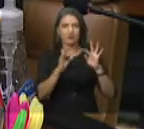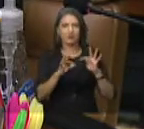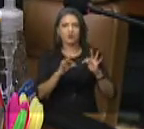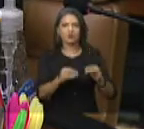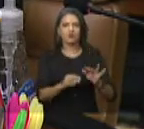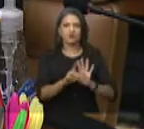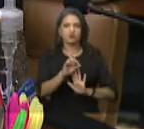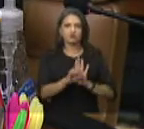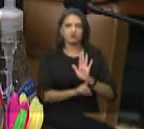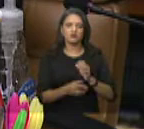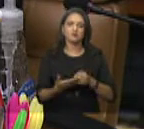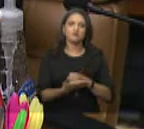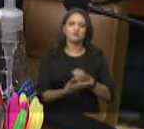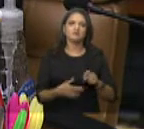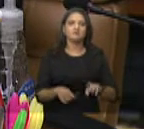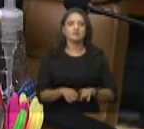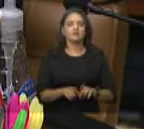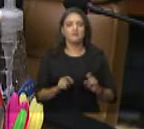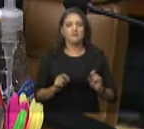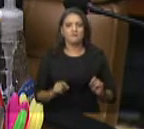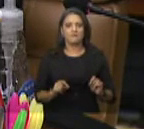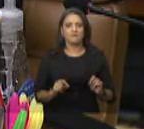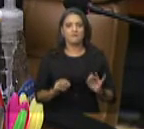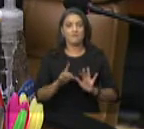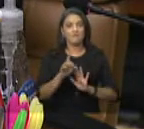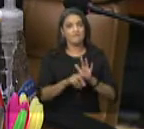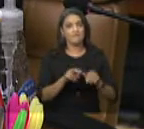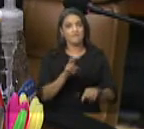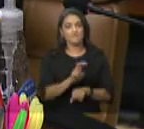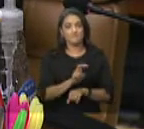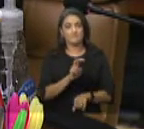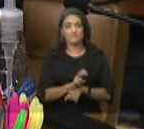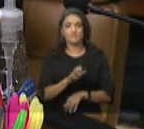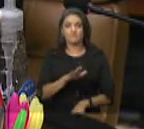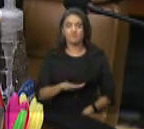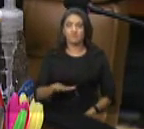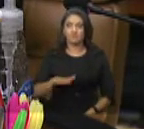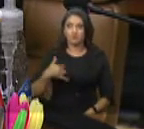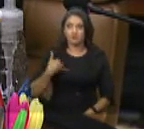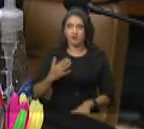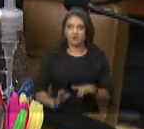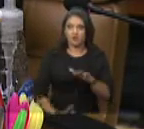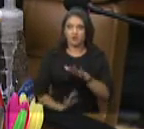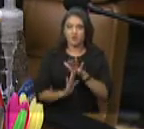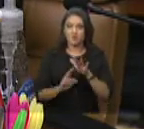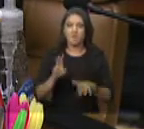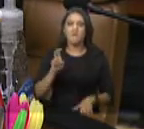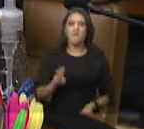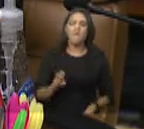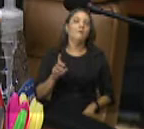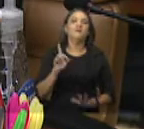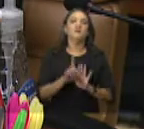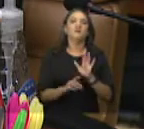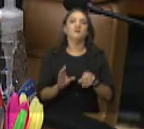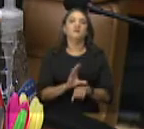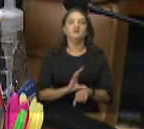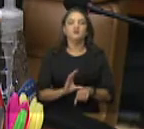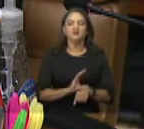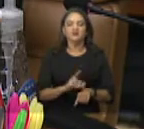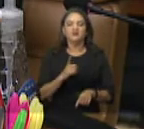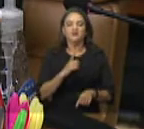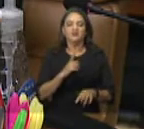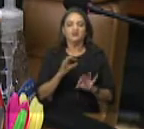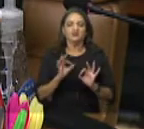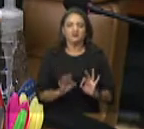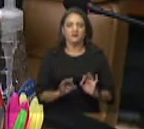e principalmente que o direito à creche a crianças de até 5 anos é um direito constitucional fundamental